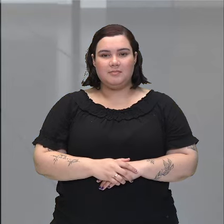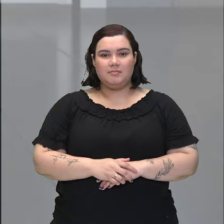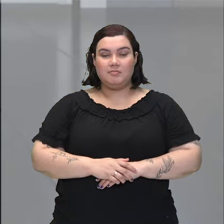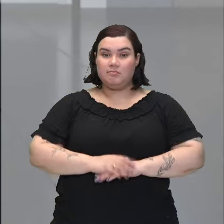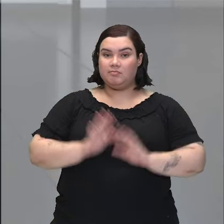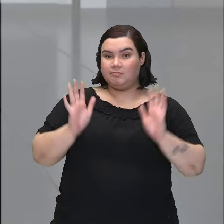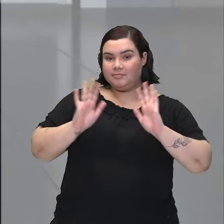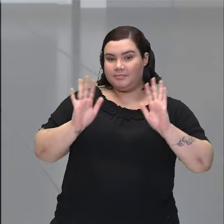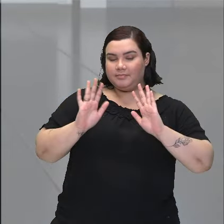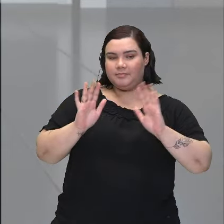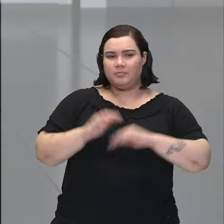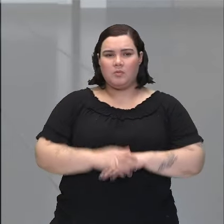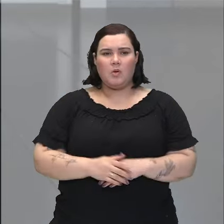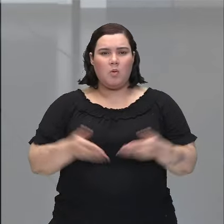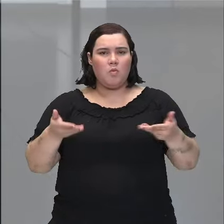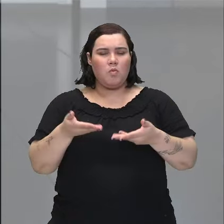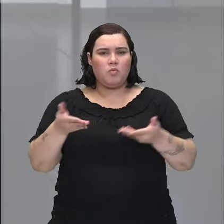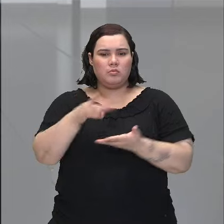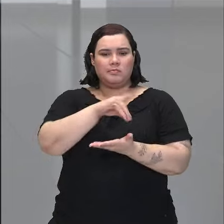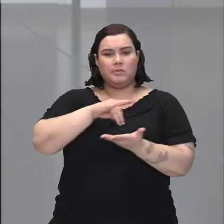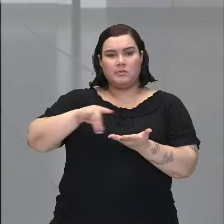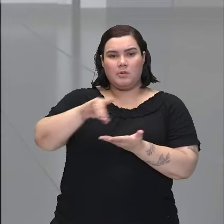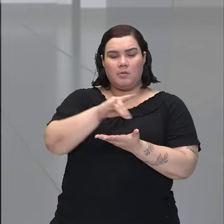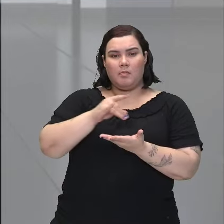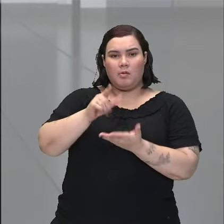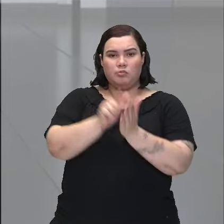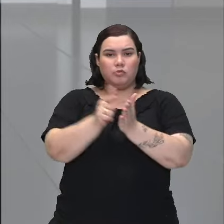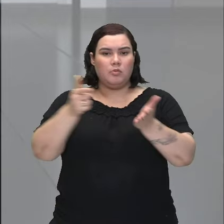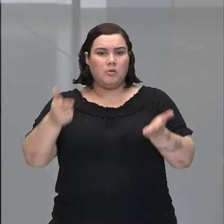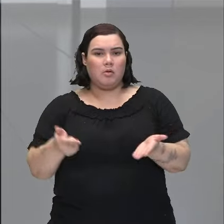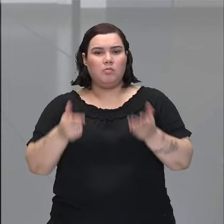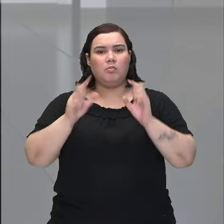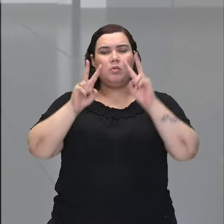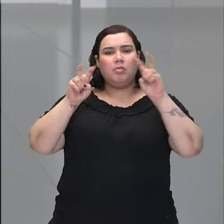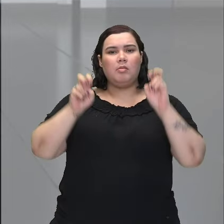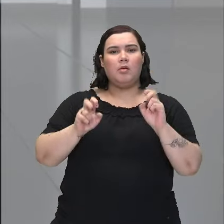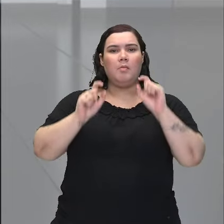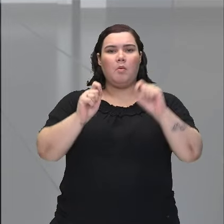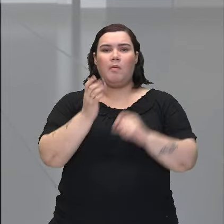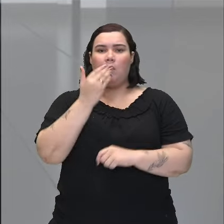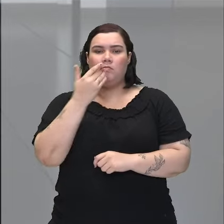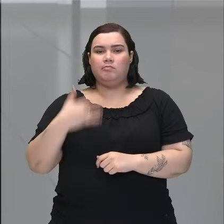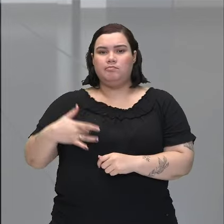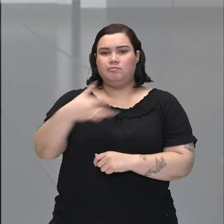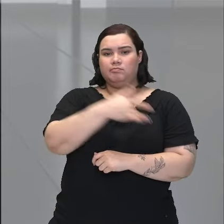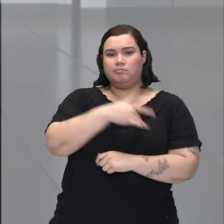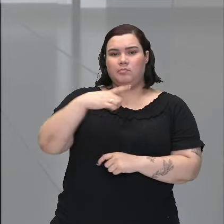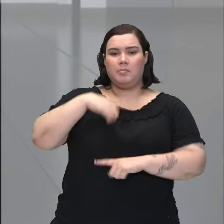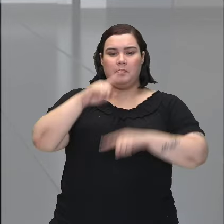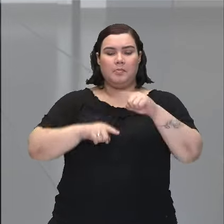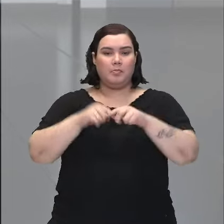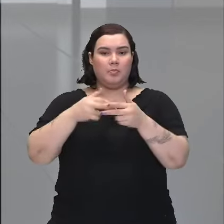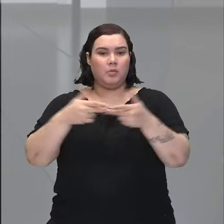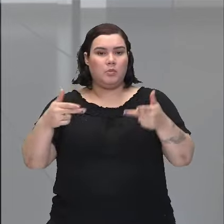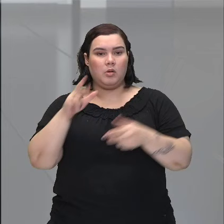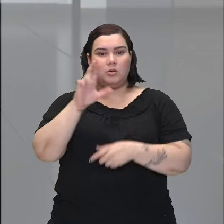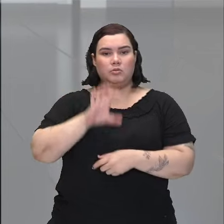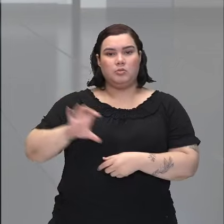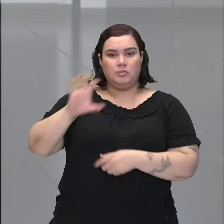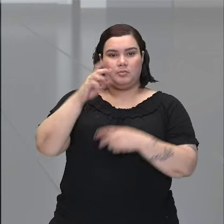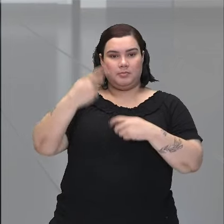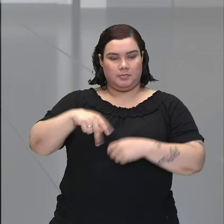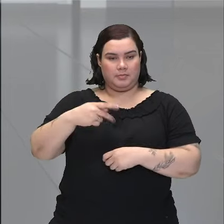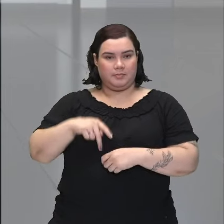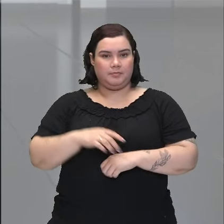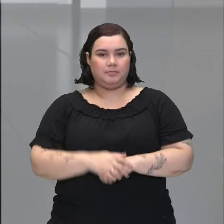Olá! No Semi-News de hoje, iremos saber como ter uma alimentação saudável e equilibrada com produtos regionais. A reportagem